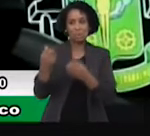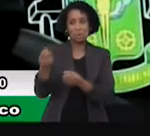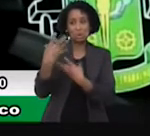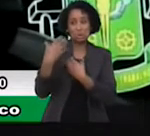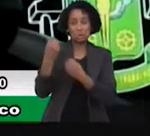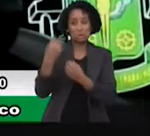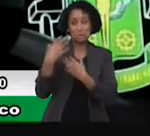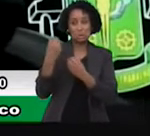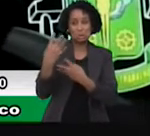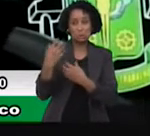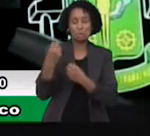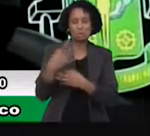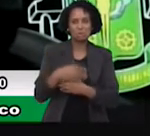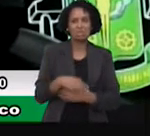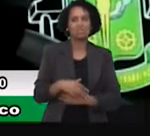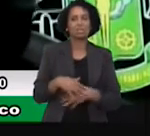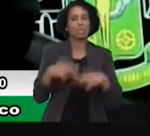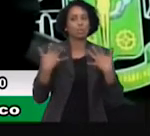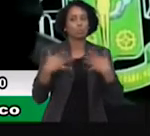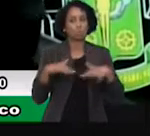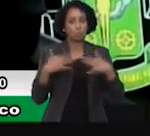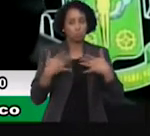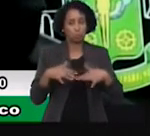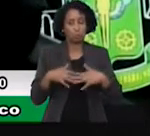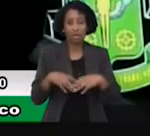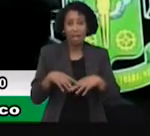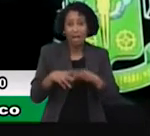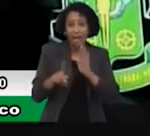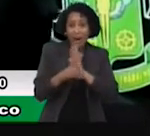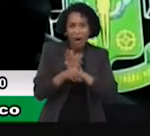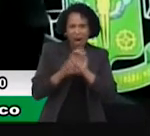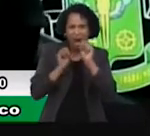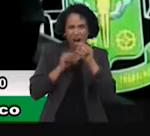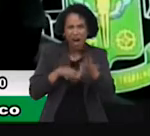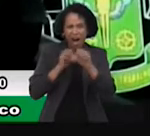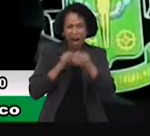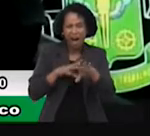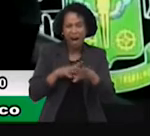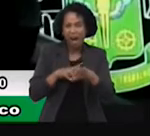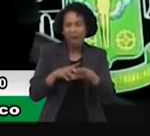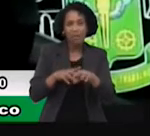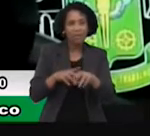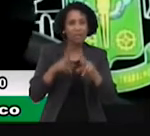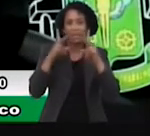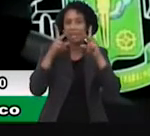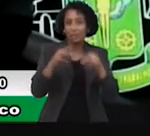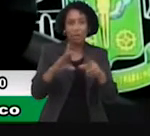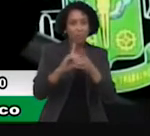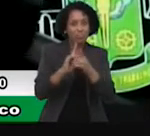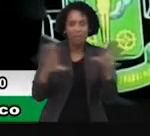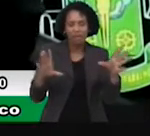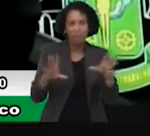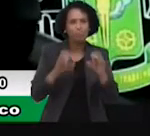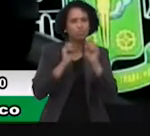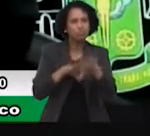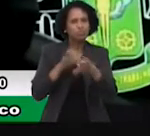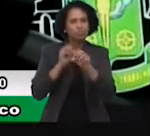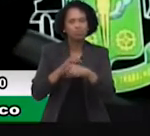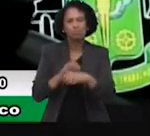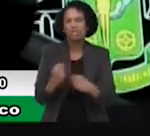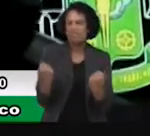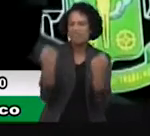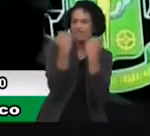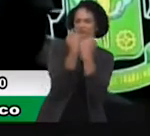Então, dizer para Vossa Excelência que é uma aula em favor da democracia, quando Vossa Excelência vem falar, em defesa da família,